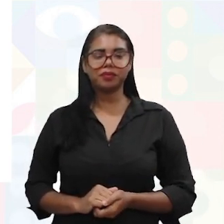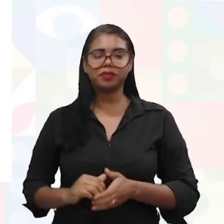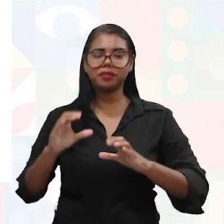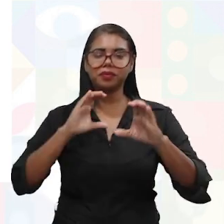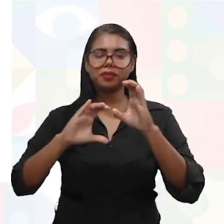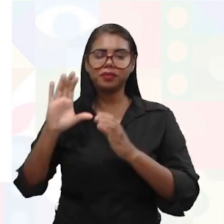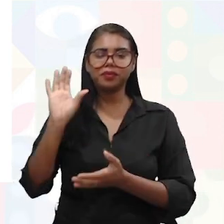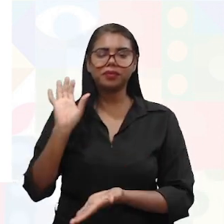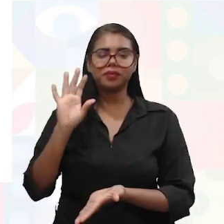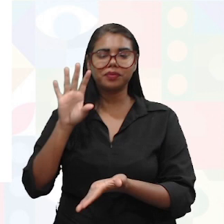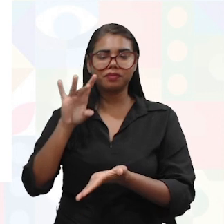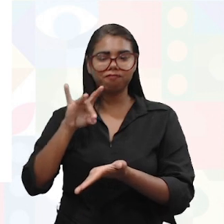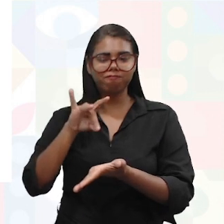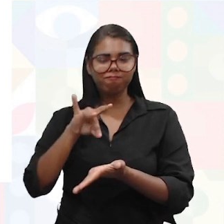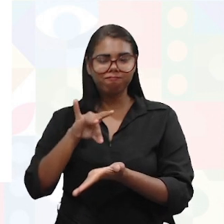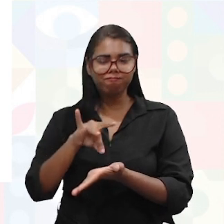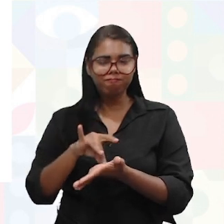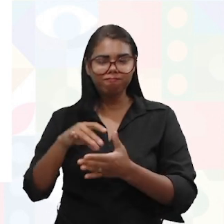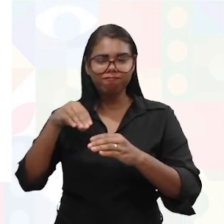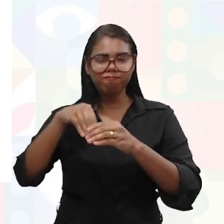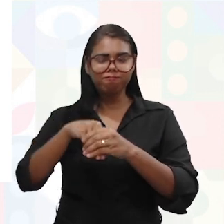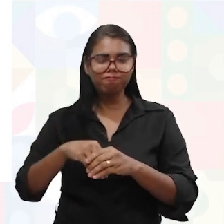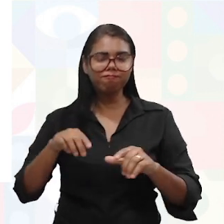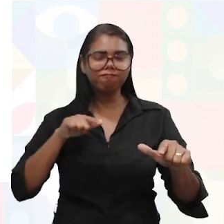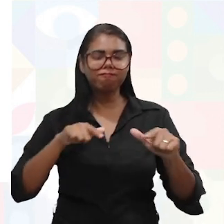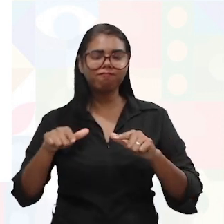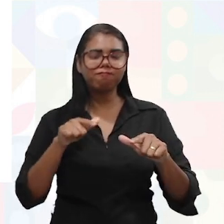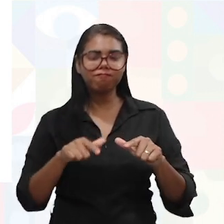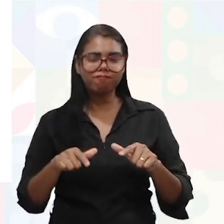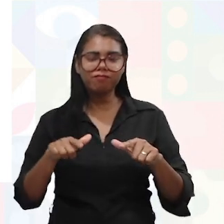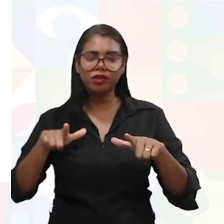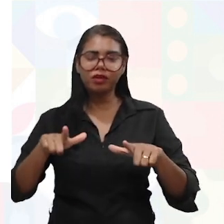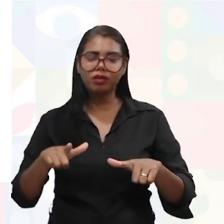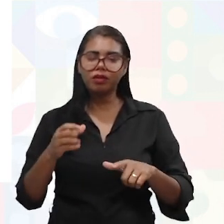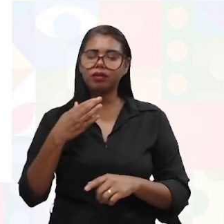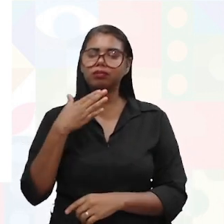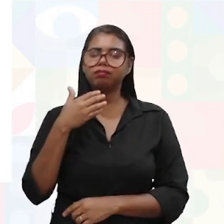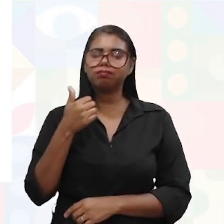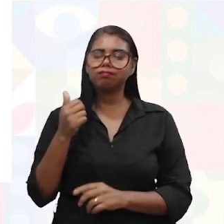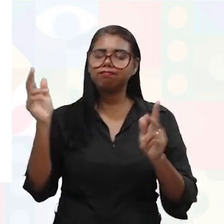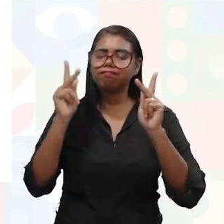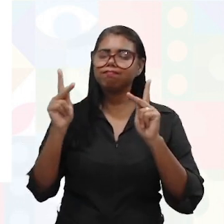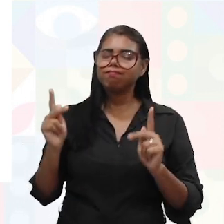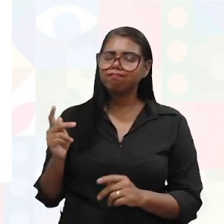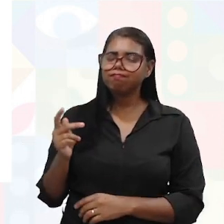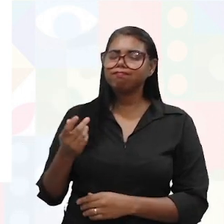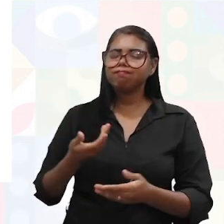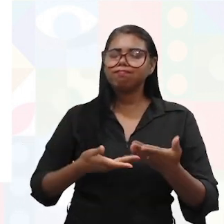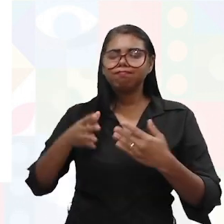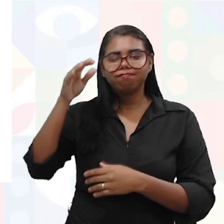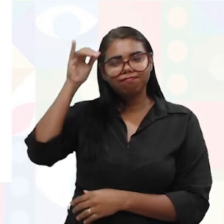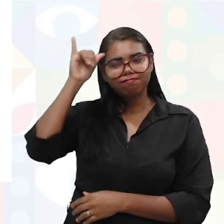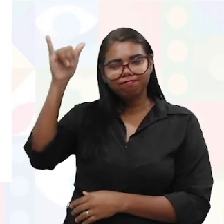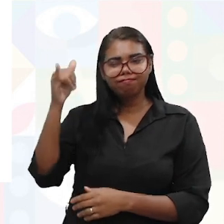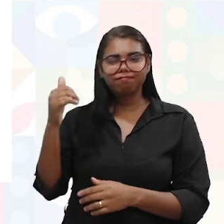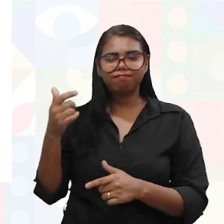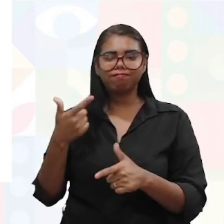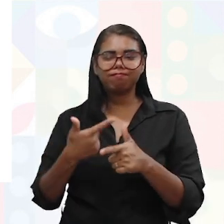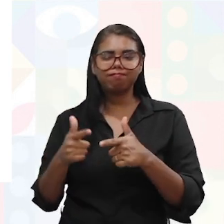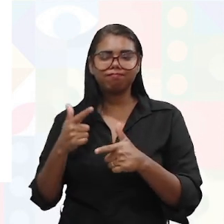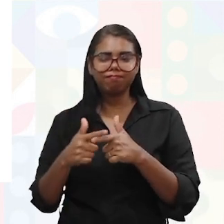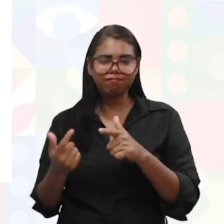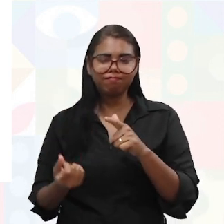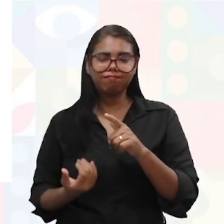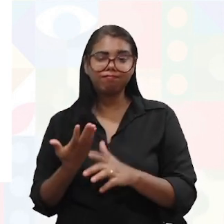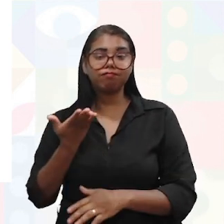ela vai ser a chave no trabalho para criar um ambiente onde todo mundo se dá bem e evita conflitos então